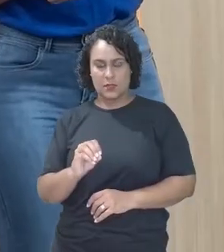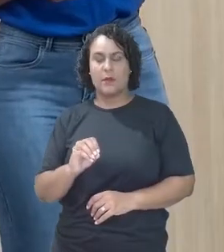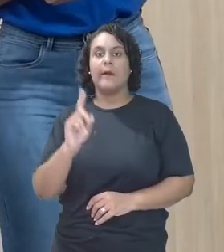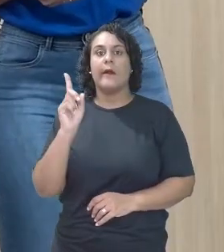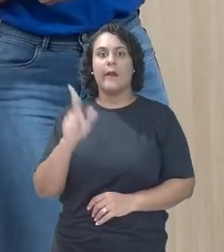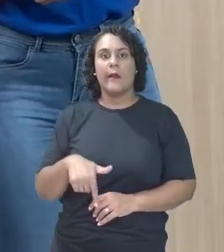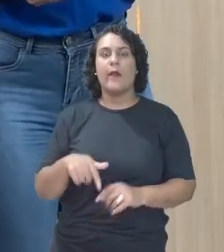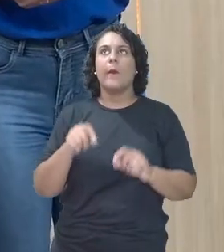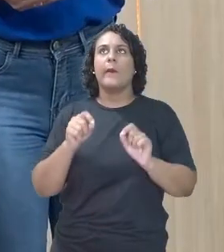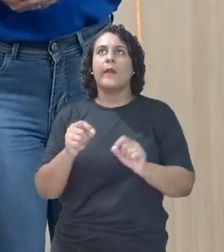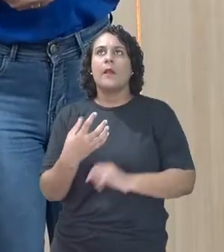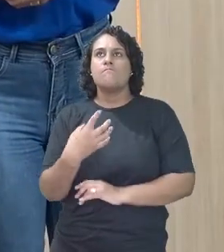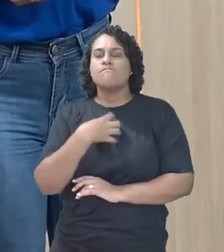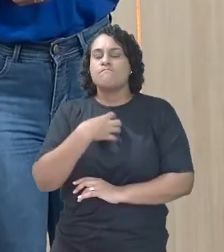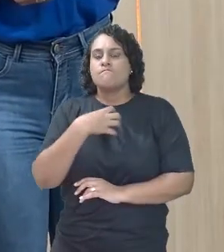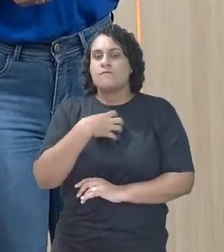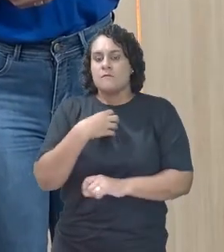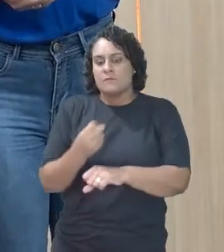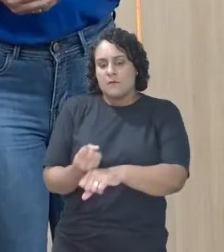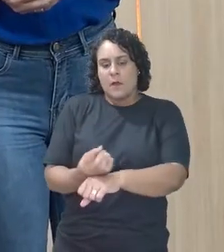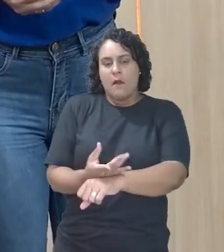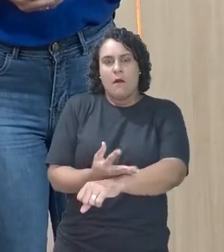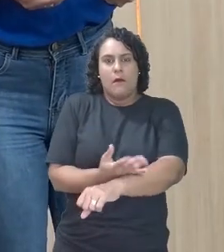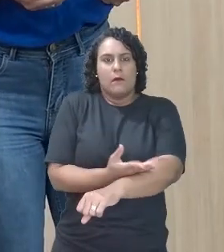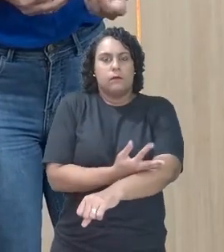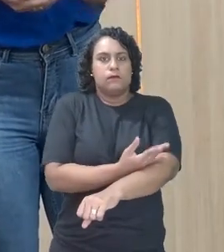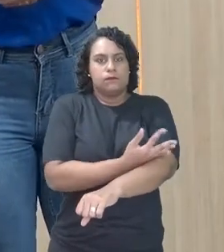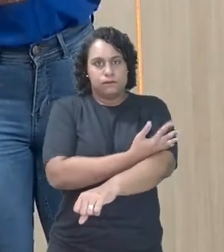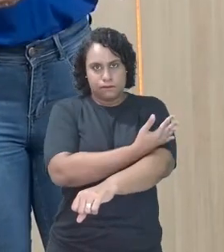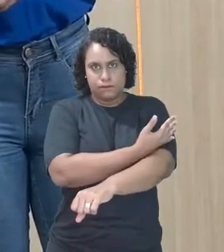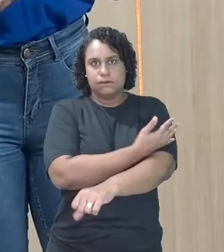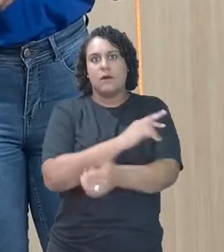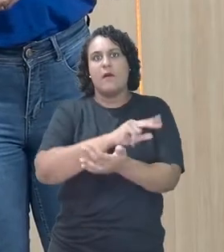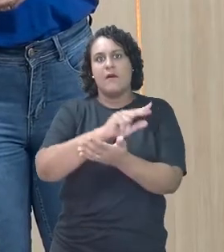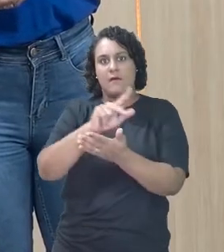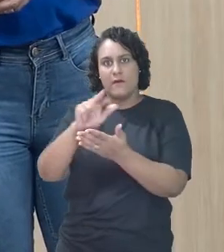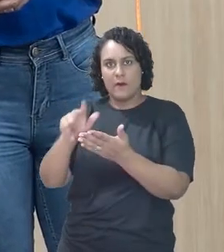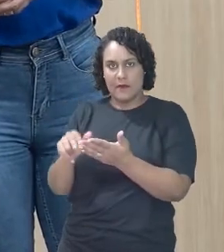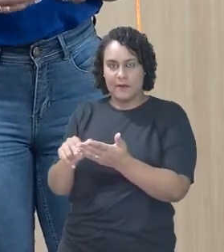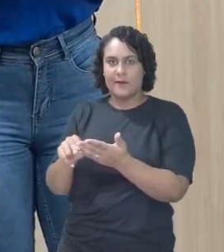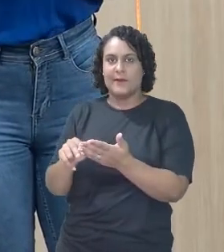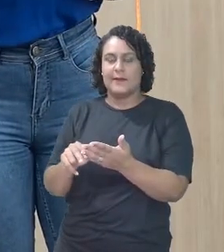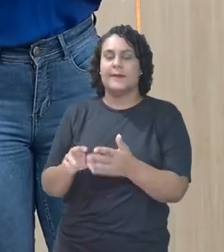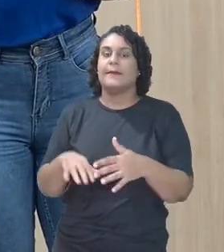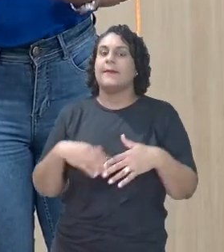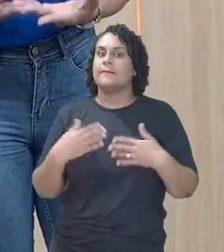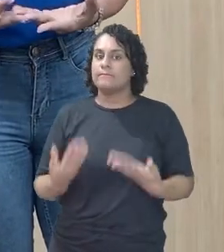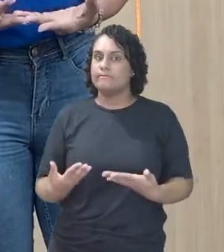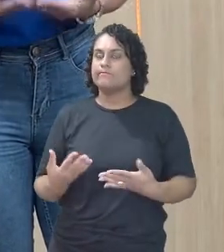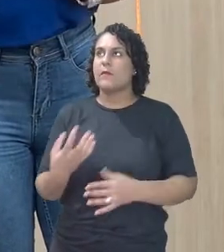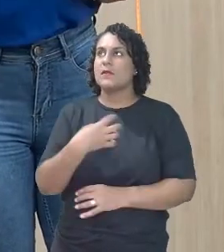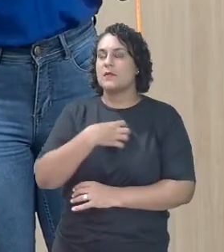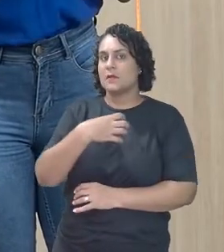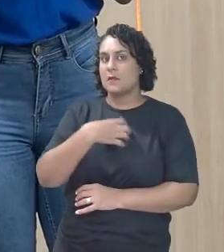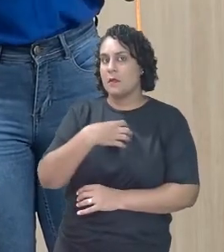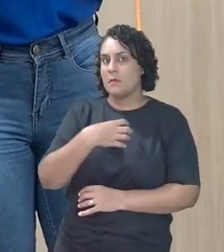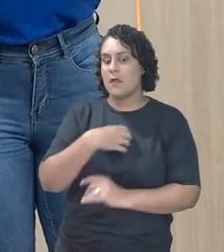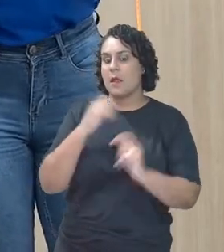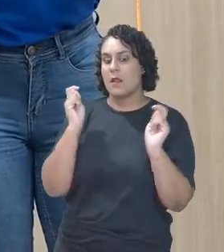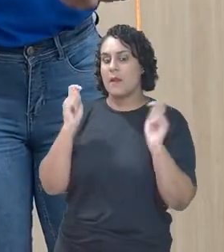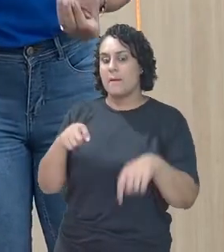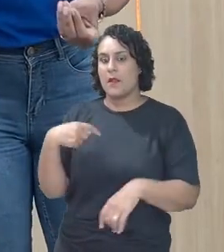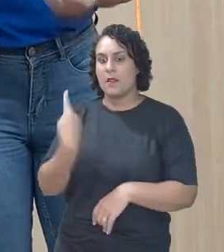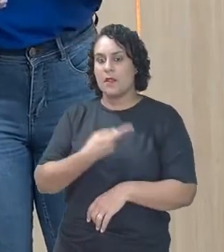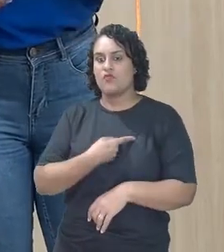está falando de emoções, a gente está falando de sensações, a gente está falando de sentimento. Esses sentimentos que fazem a